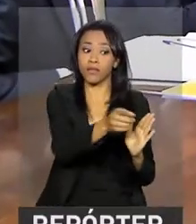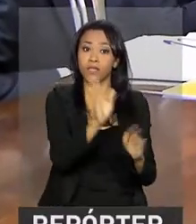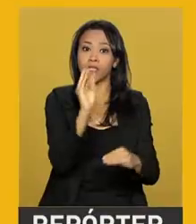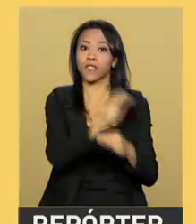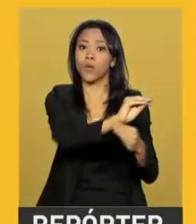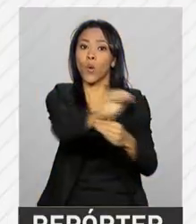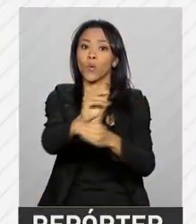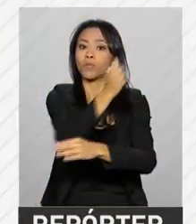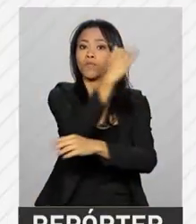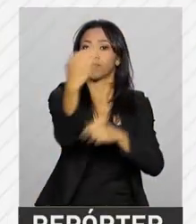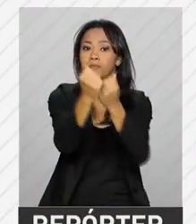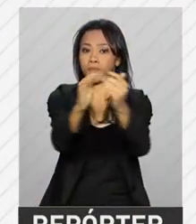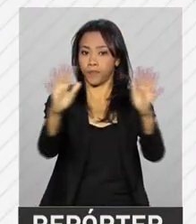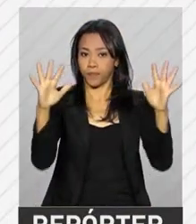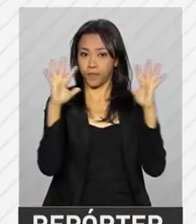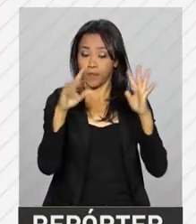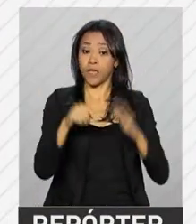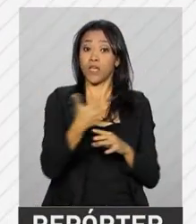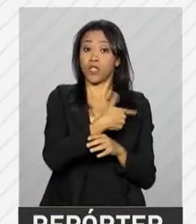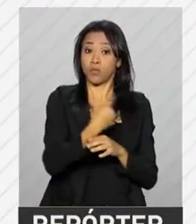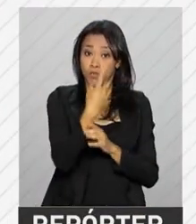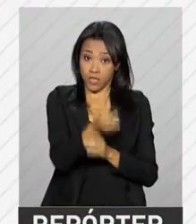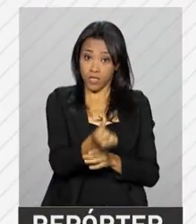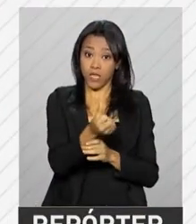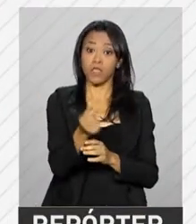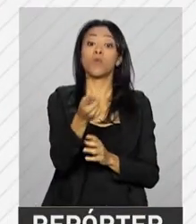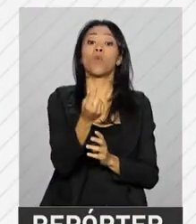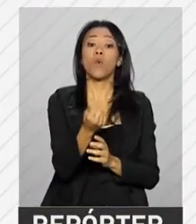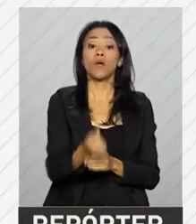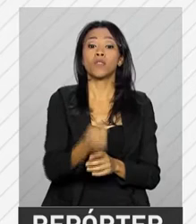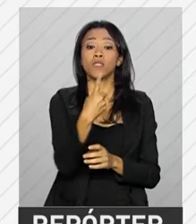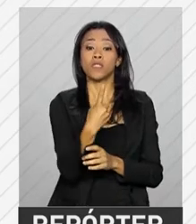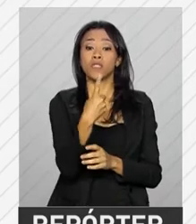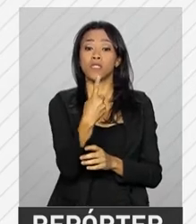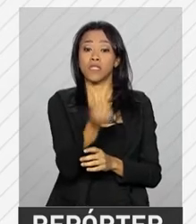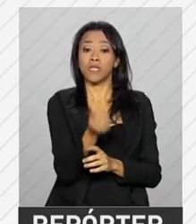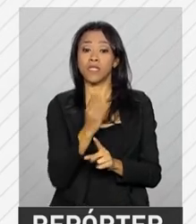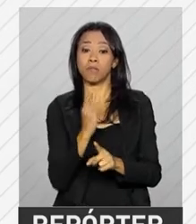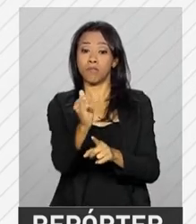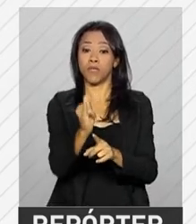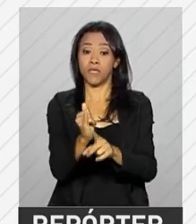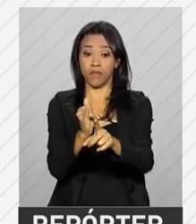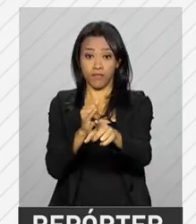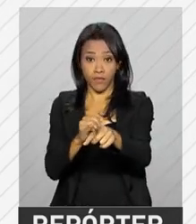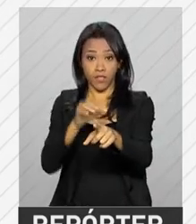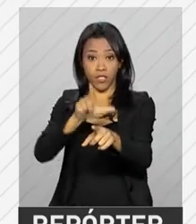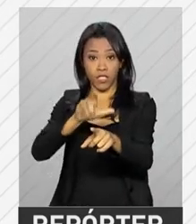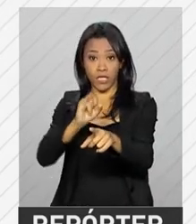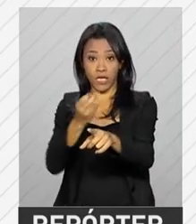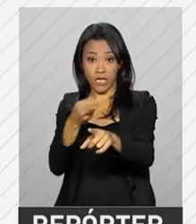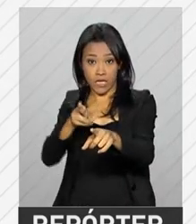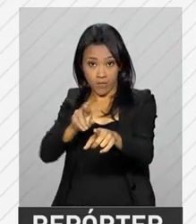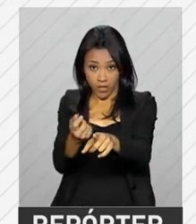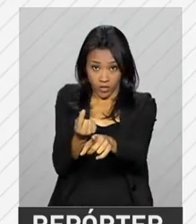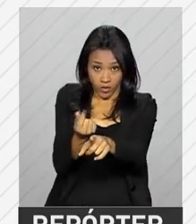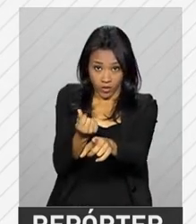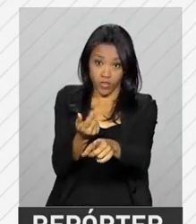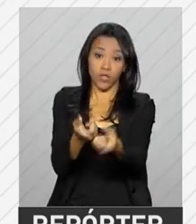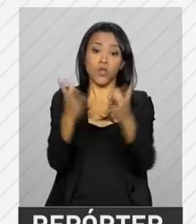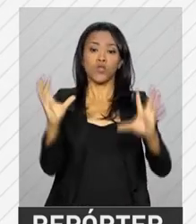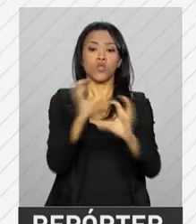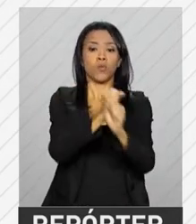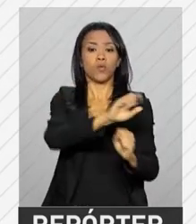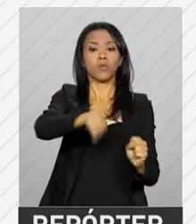em 2016 foram 16 bilhões de libras movimentados no comércio entre os dois países desse total